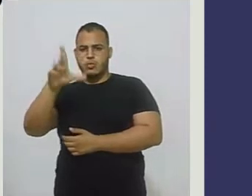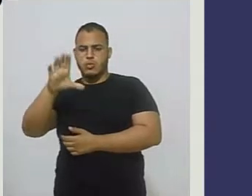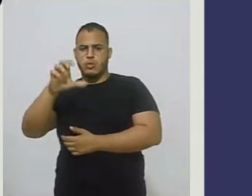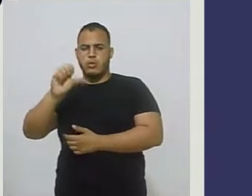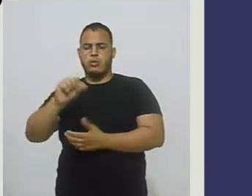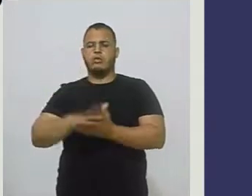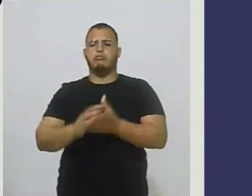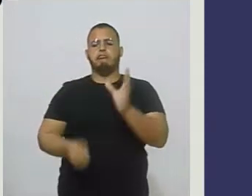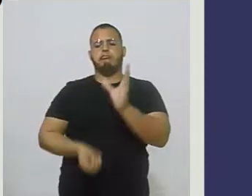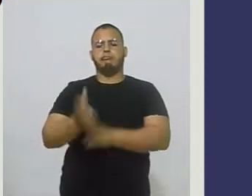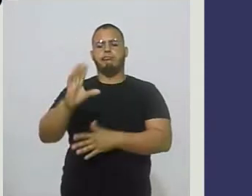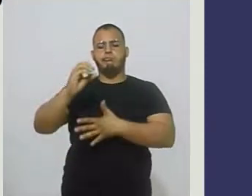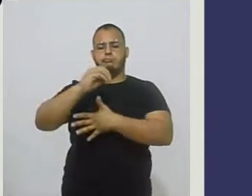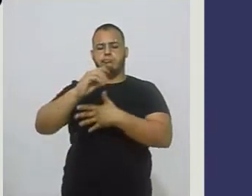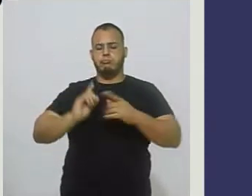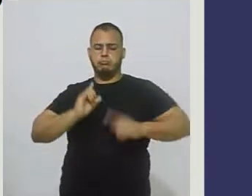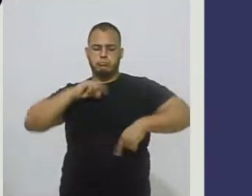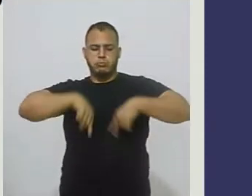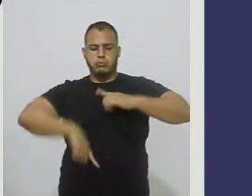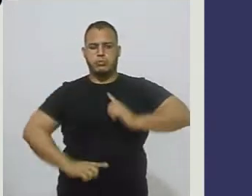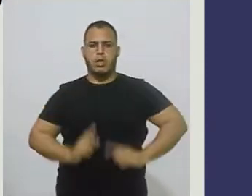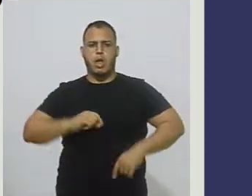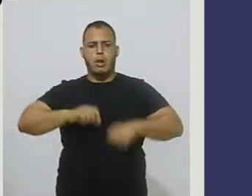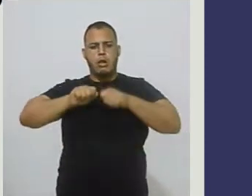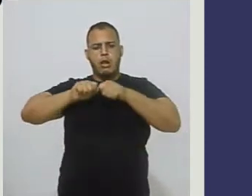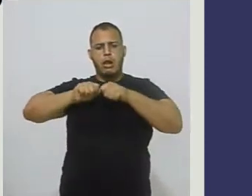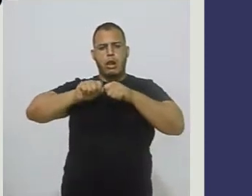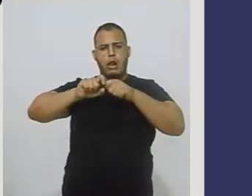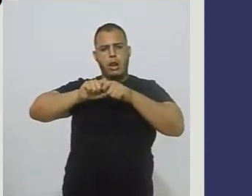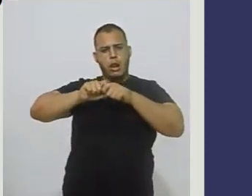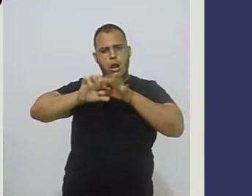produzem hormônios, certo? E os liberam